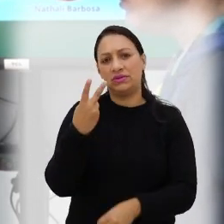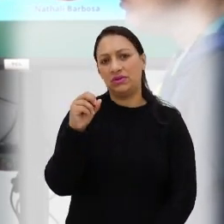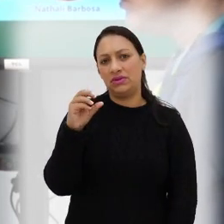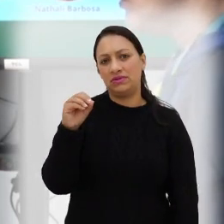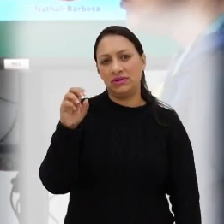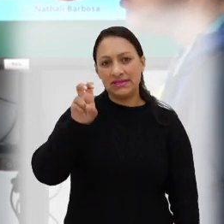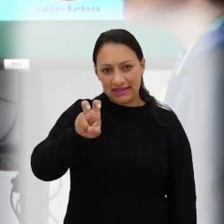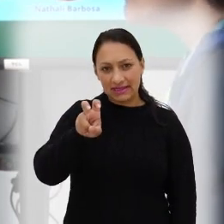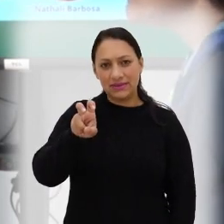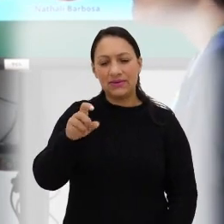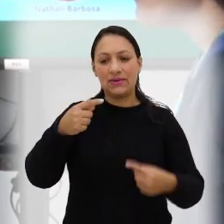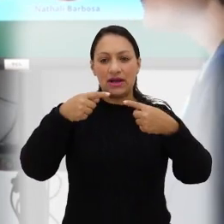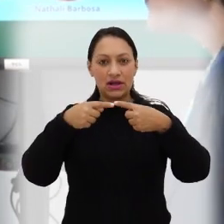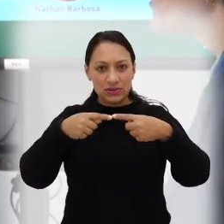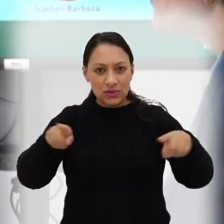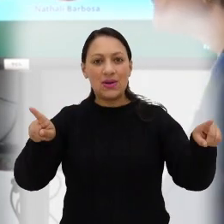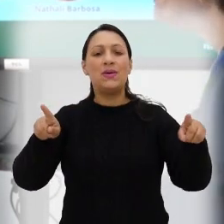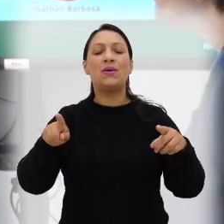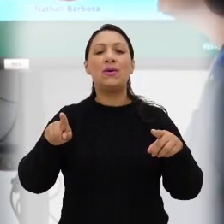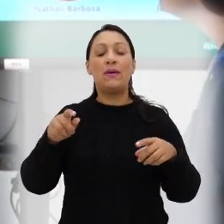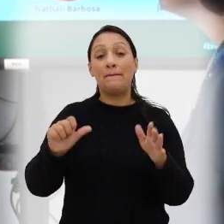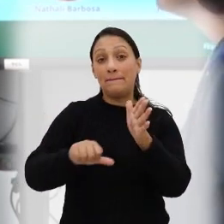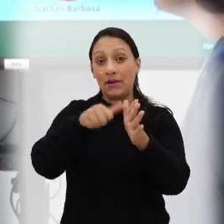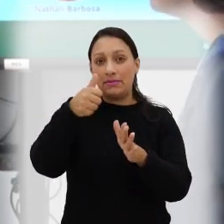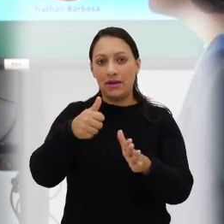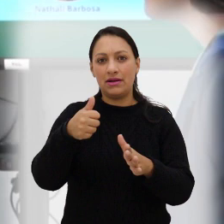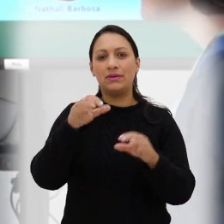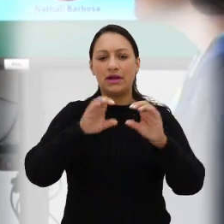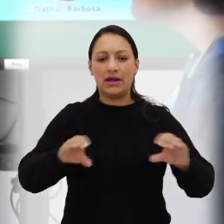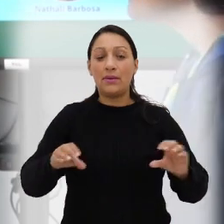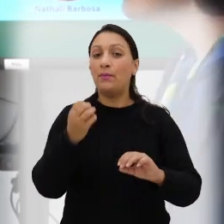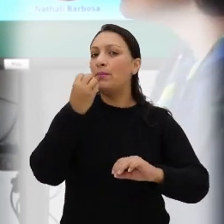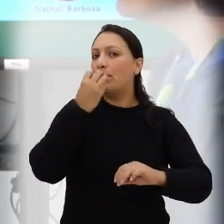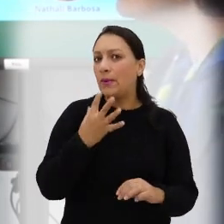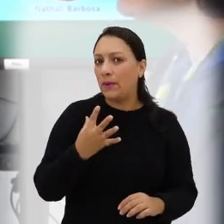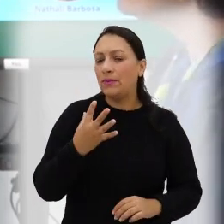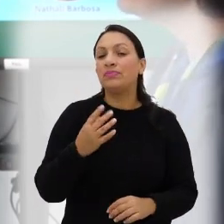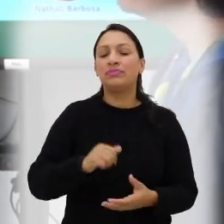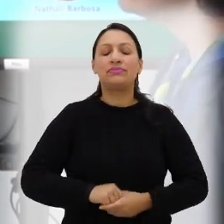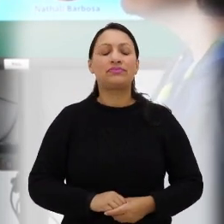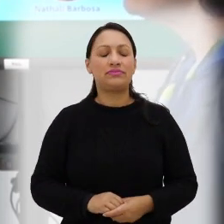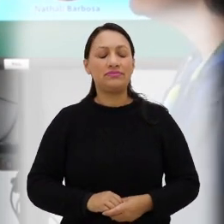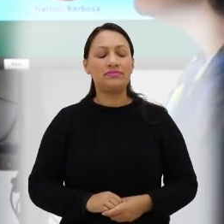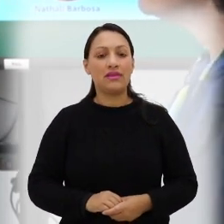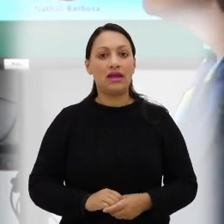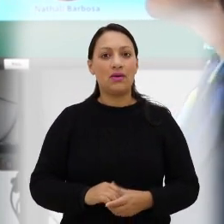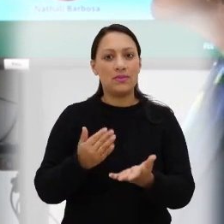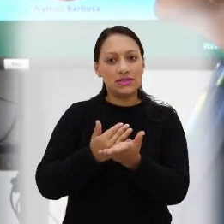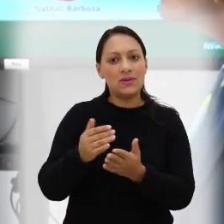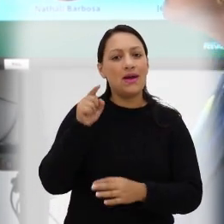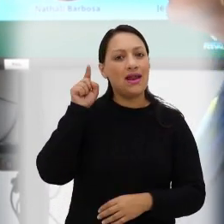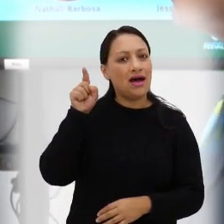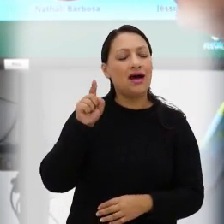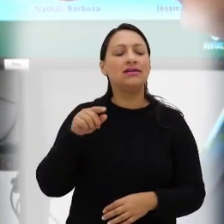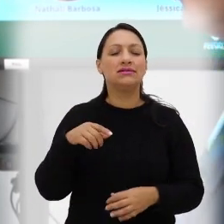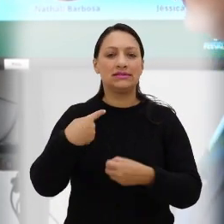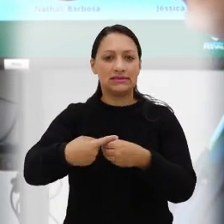gente inaugurou a primeira unidade lá em Campo Bom, lá desde 2005. Então, vocês acabam, né, entrando já dentro desse